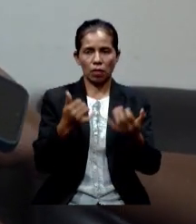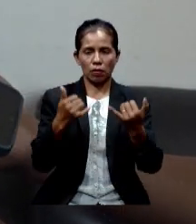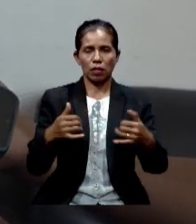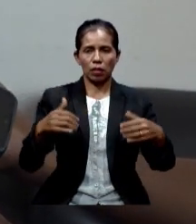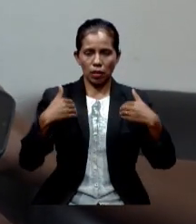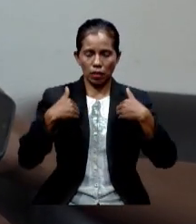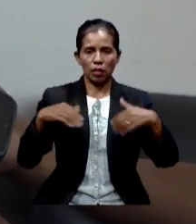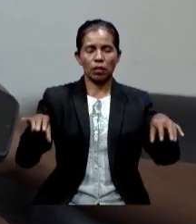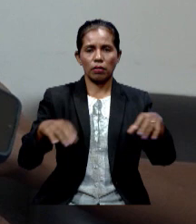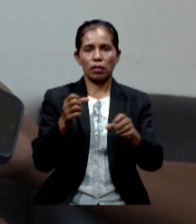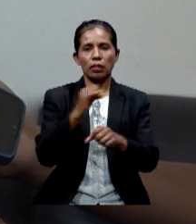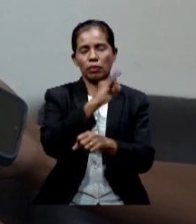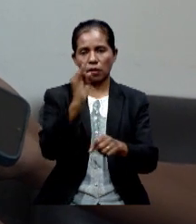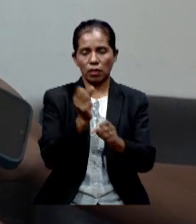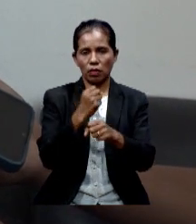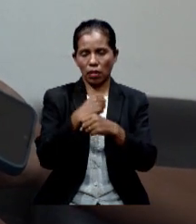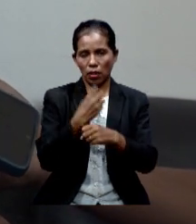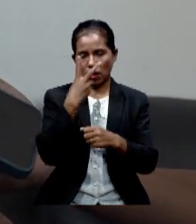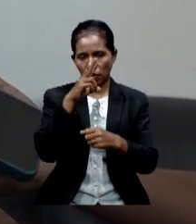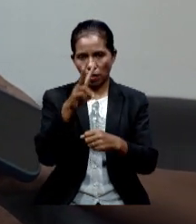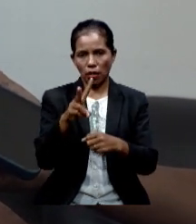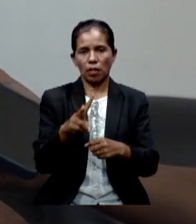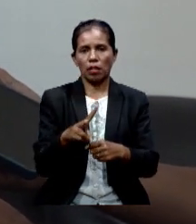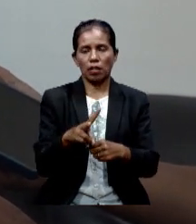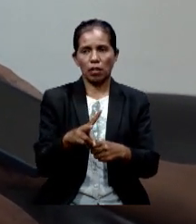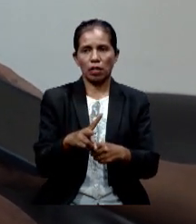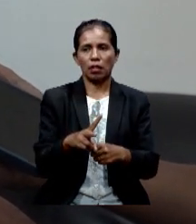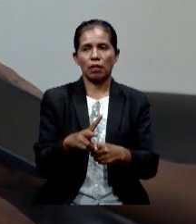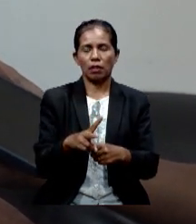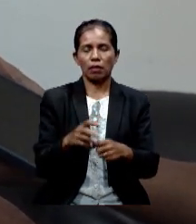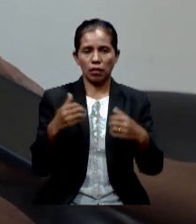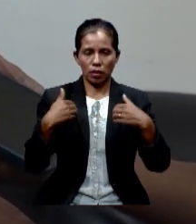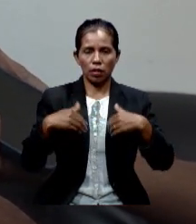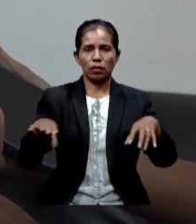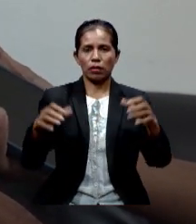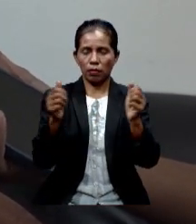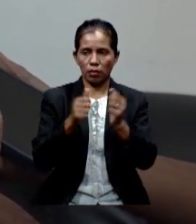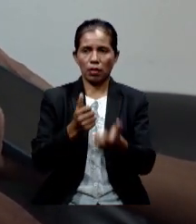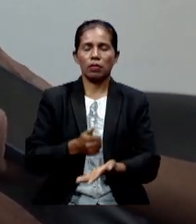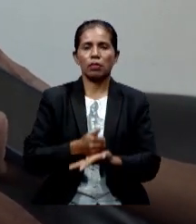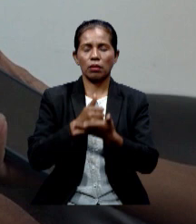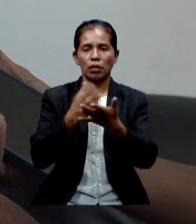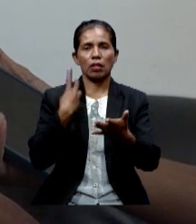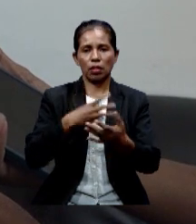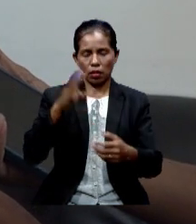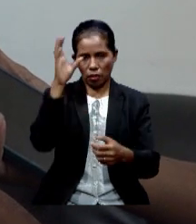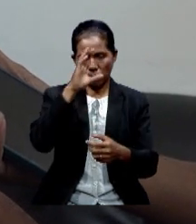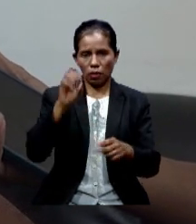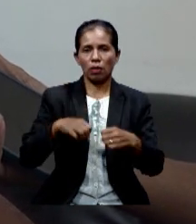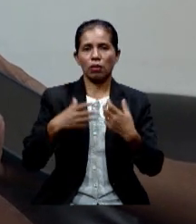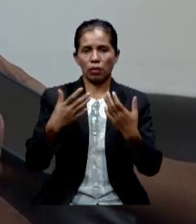serviço de investigação mare ela para identifica kata e da nemes bele ihe relação hot ba e atendimento ni vita buka tu o